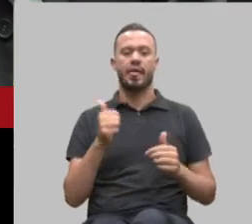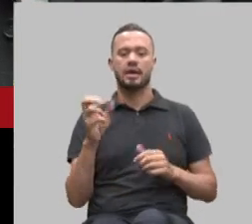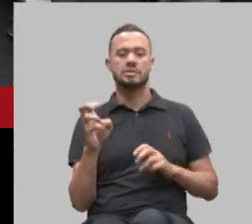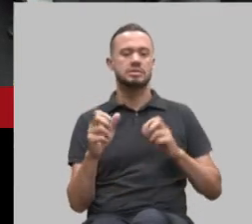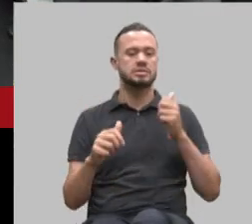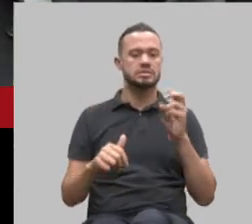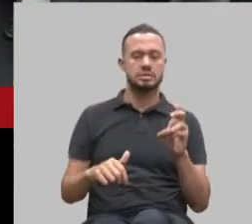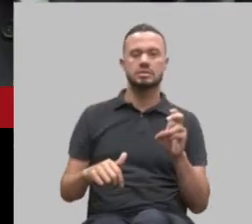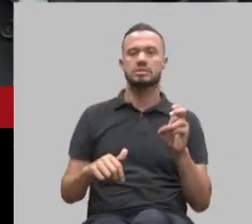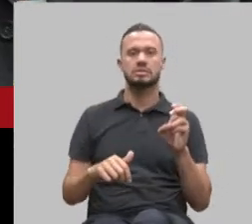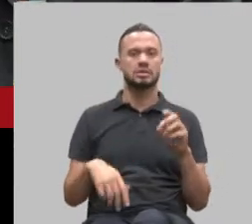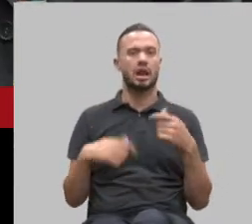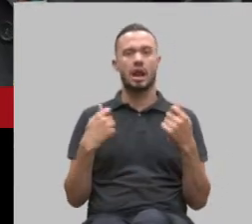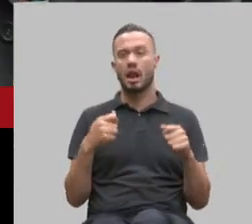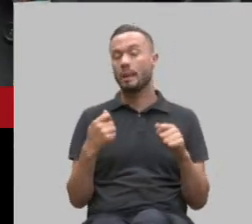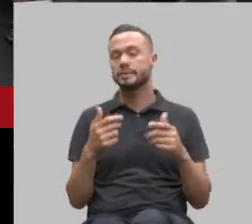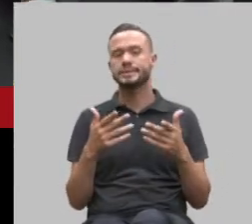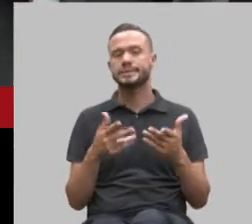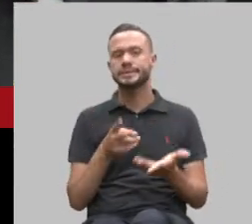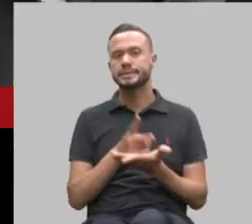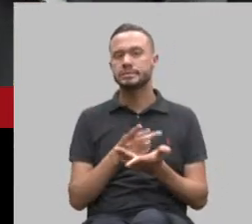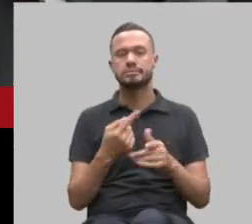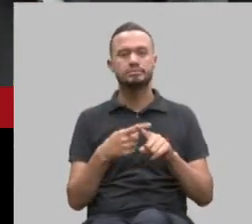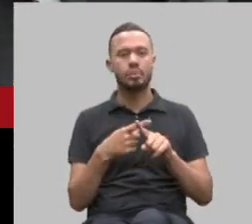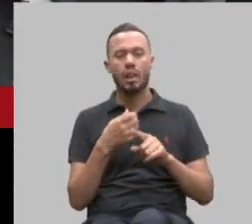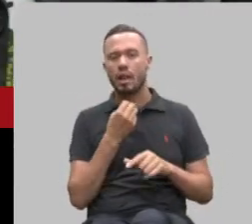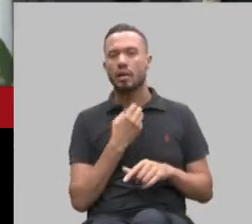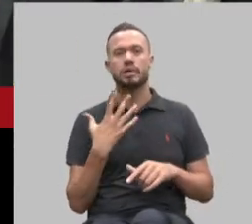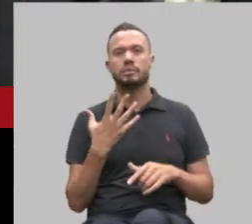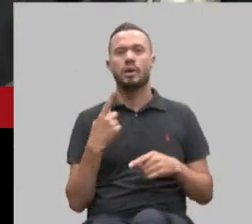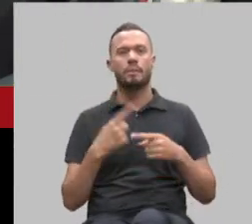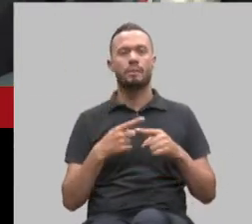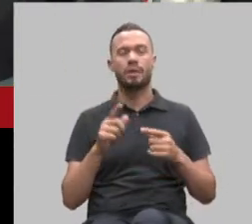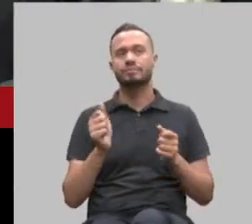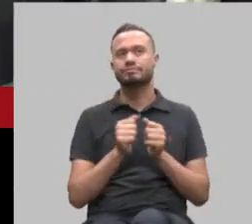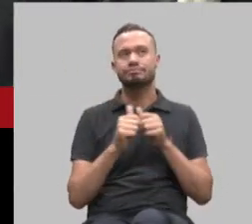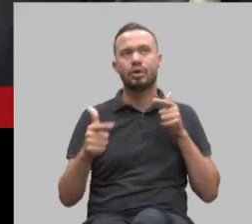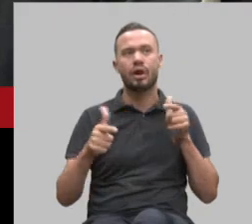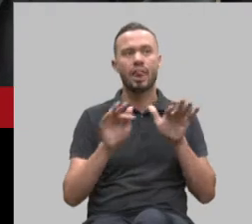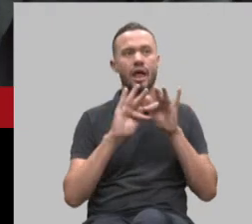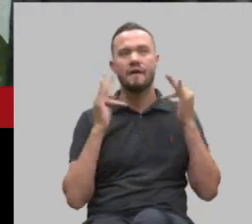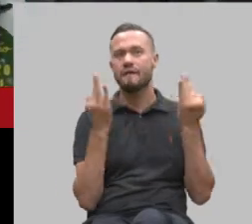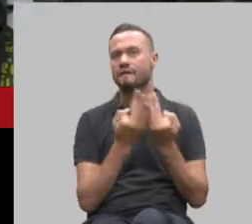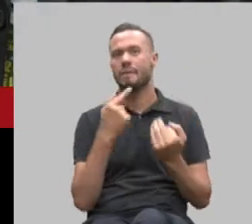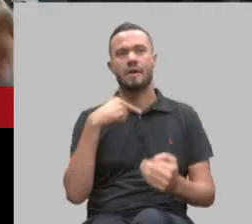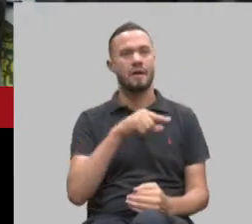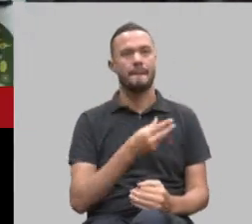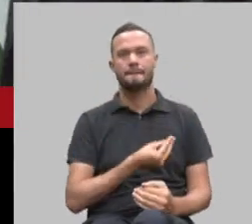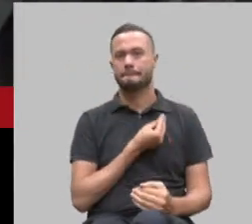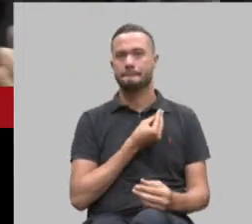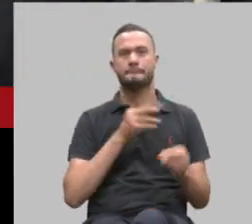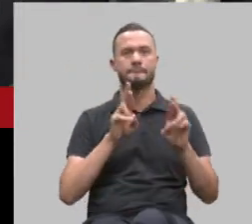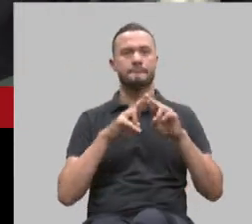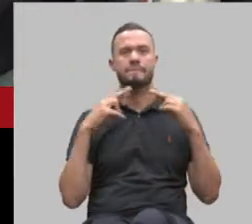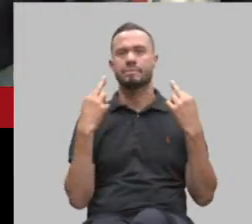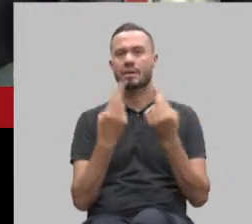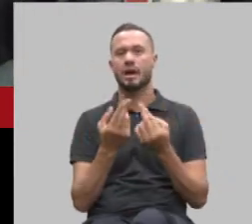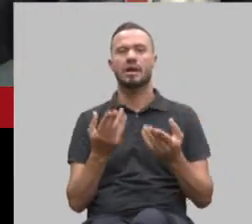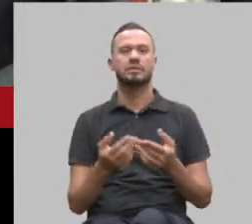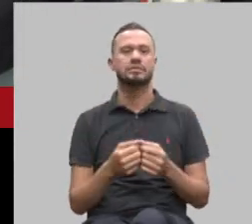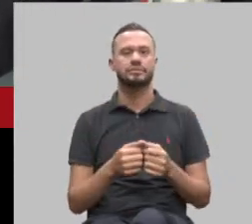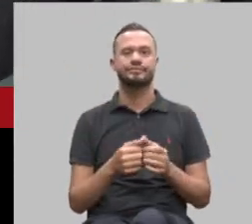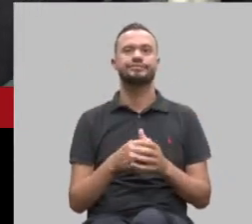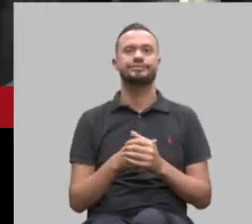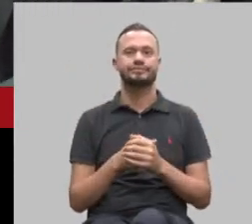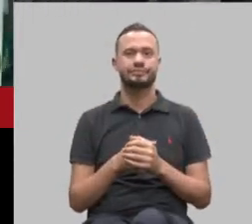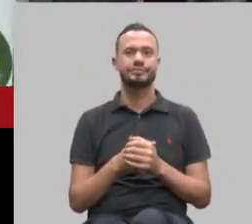ocorram sejam bem sucedidas pois a grande maioria dos pais não vai não vão né nem nas reuniões bimestrais queem nas quinzenais